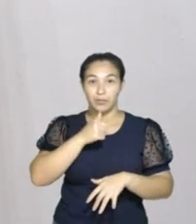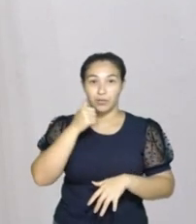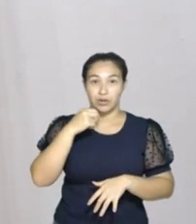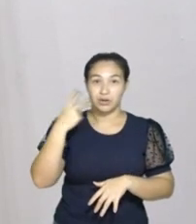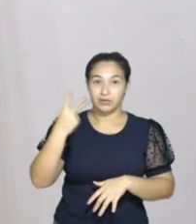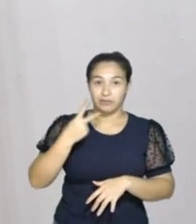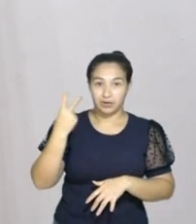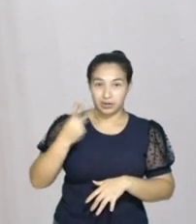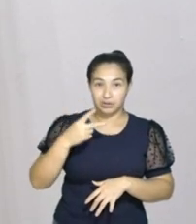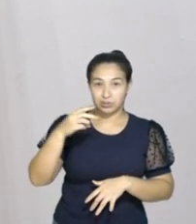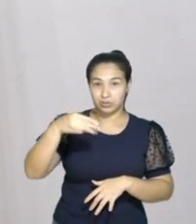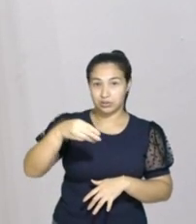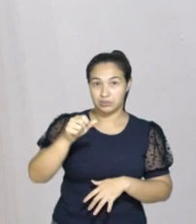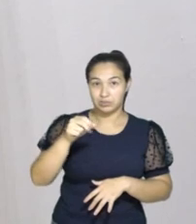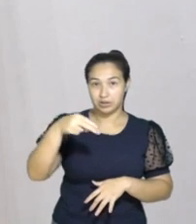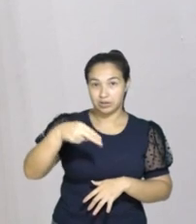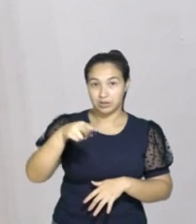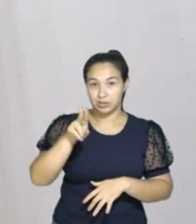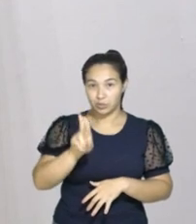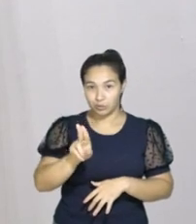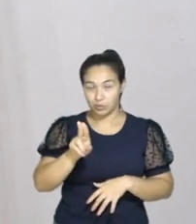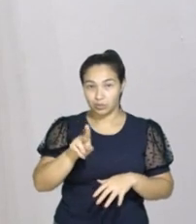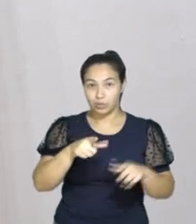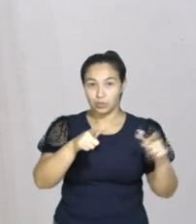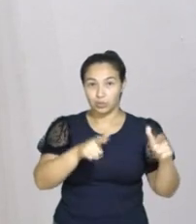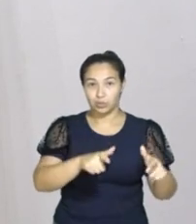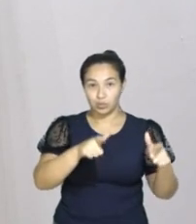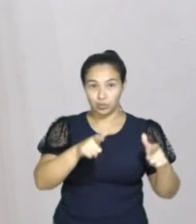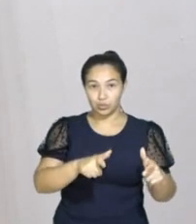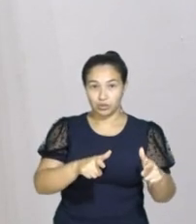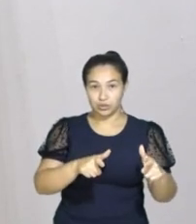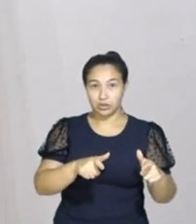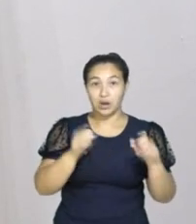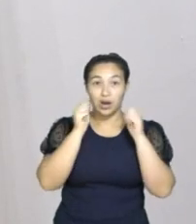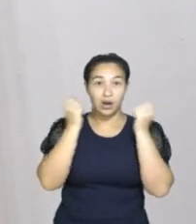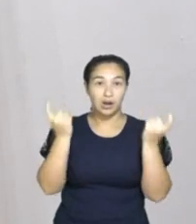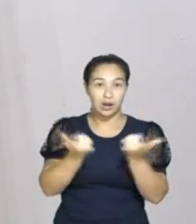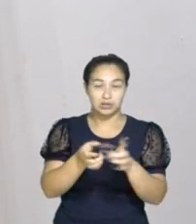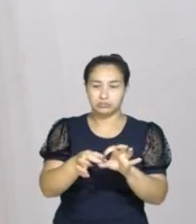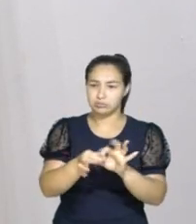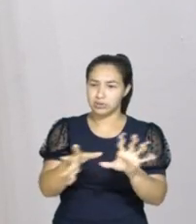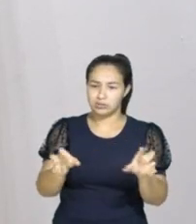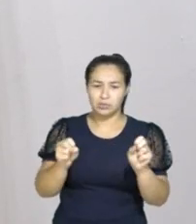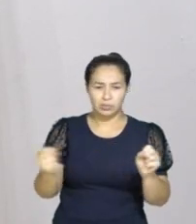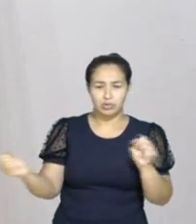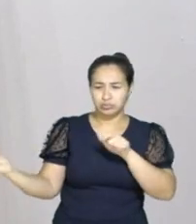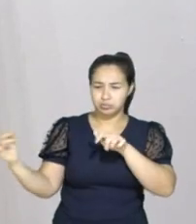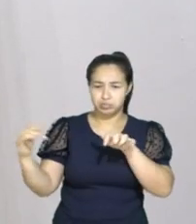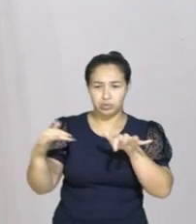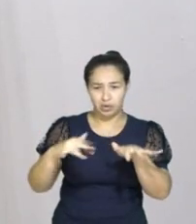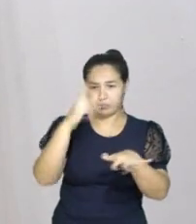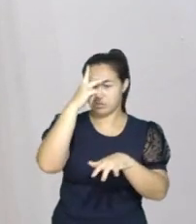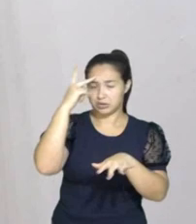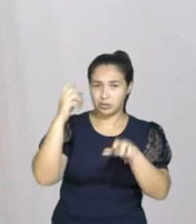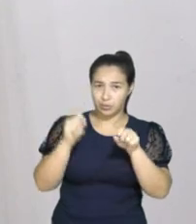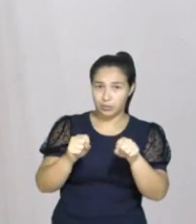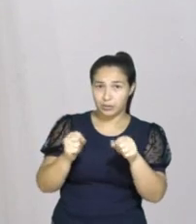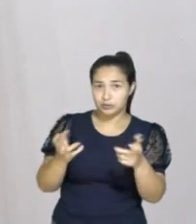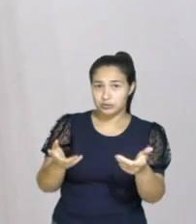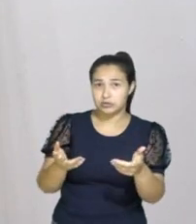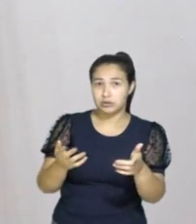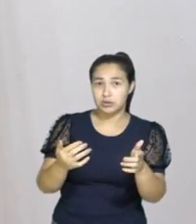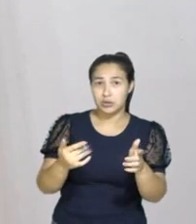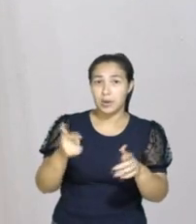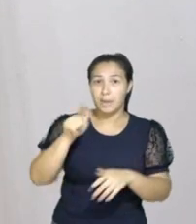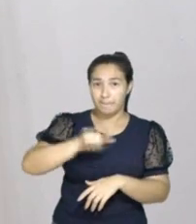partido novo de Florianópolis e Alex que cedeu seu auditório aqui para garantir a capacidade né de mais